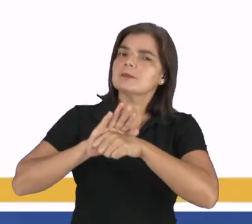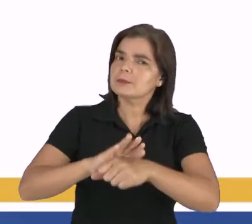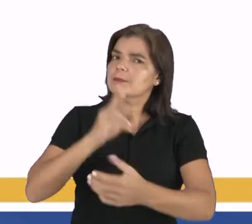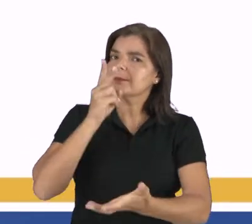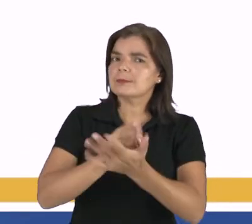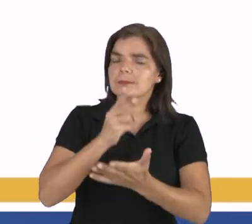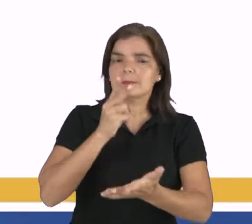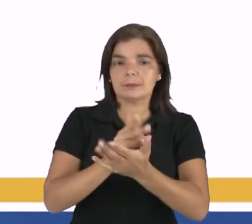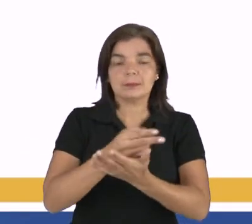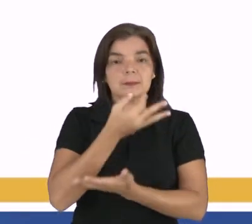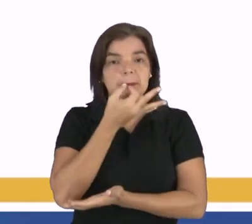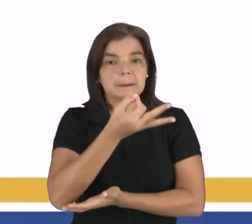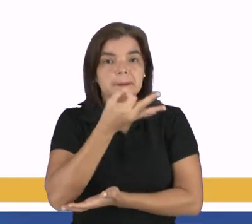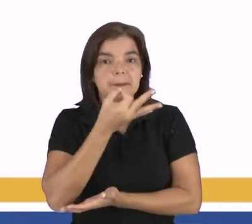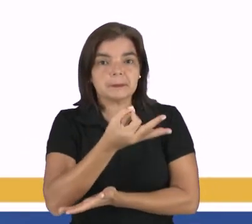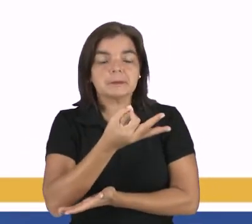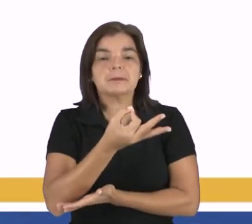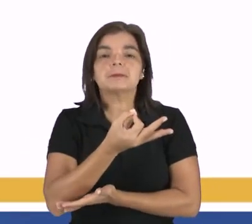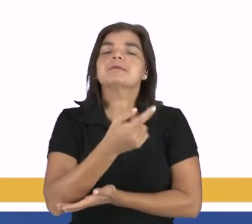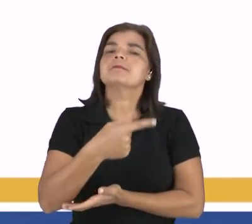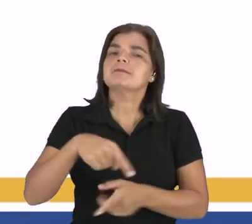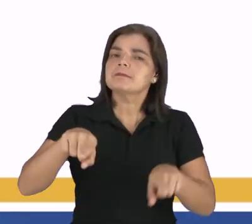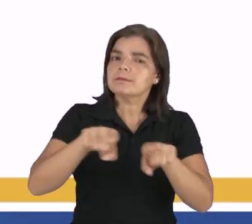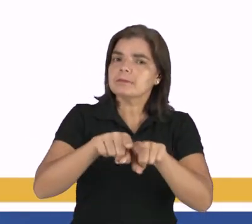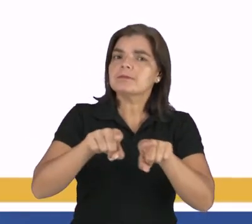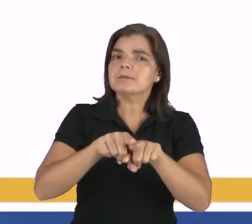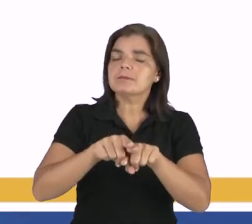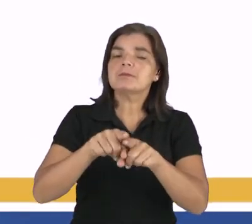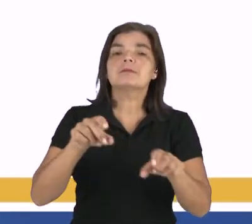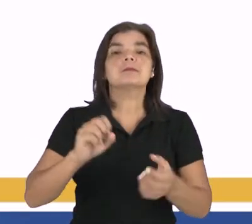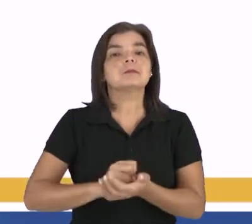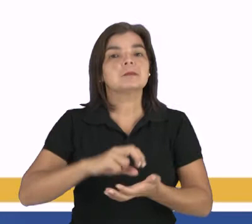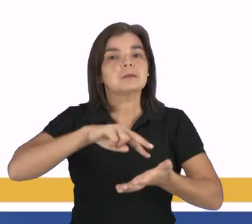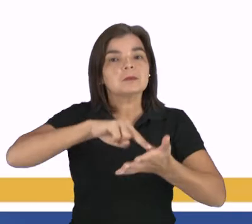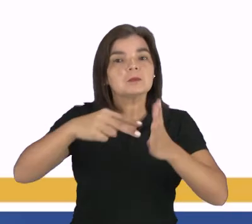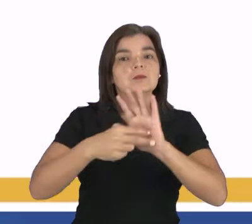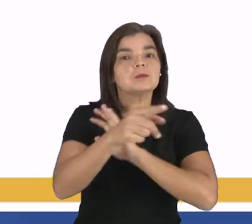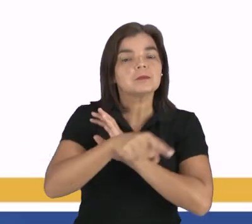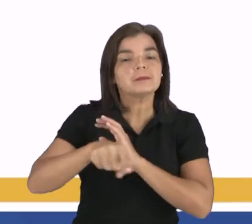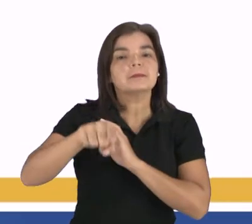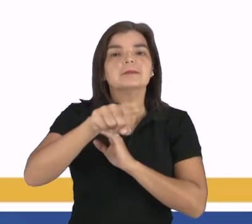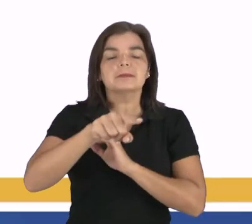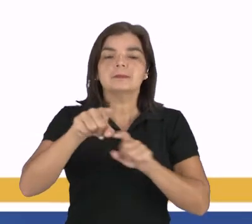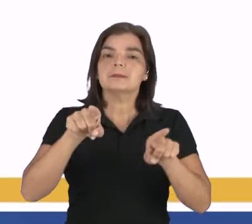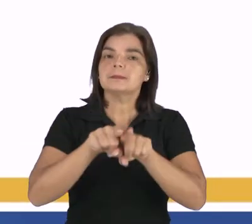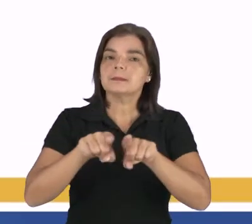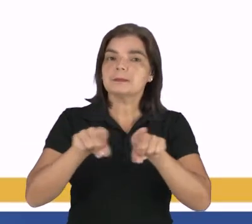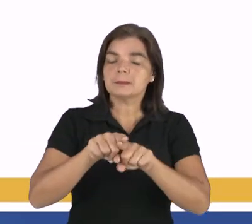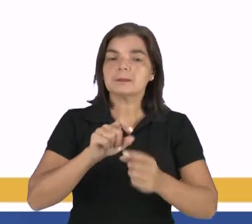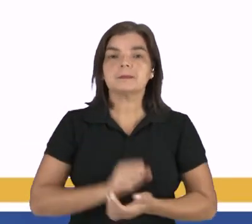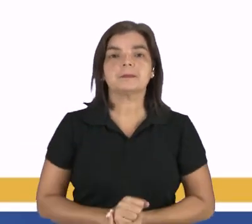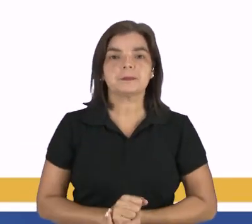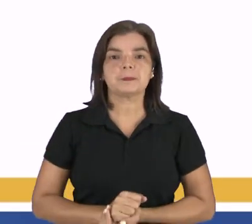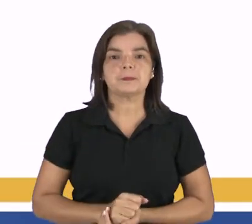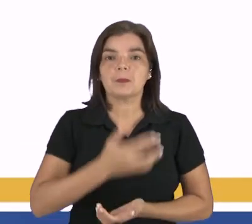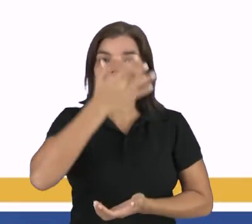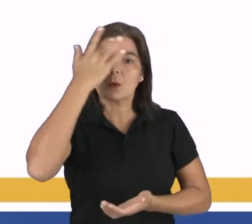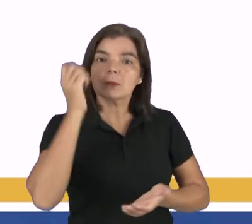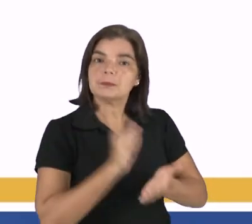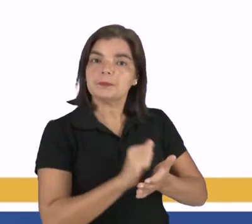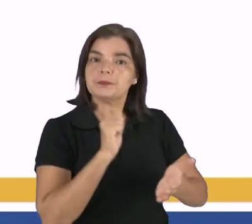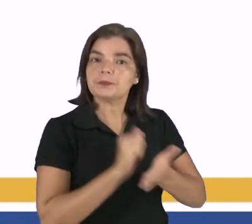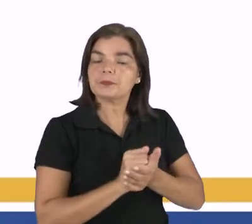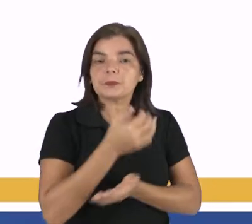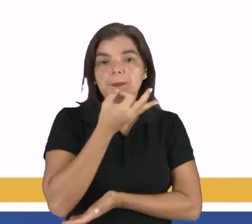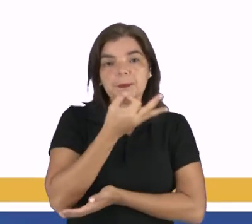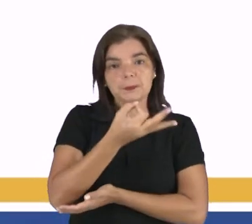sempre a sua posição assumida. E quando eu falo a sua posição, é levando em conta que você vai ser o redator